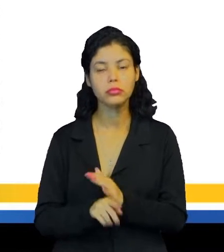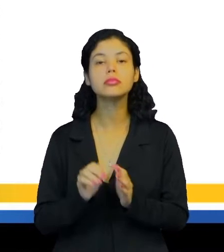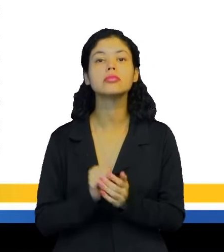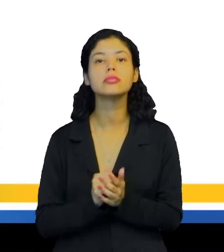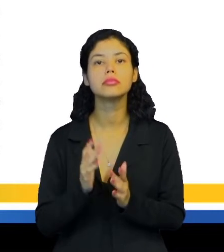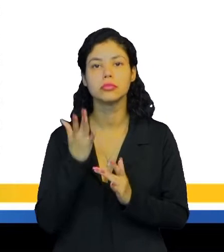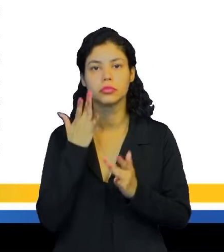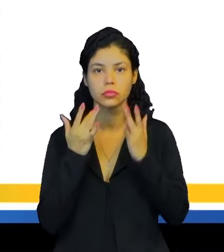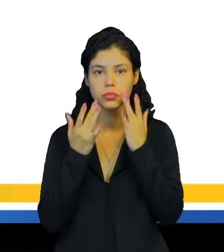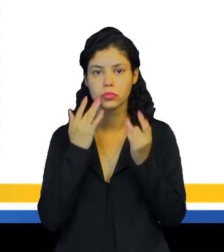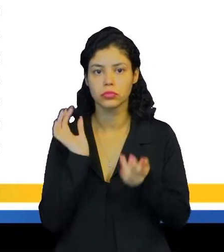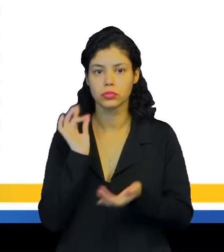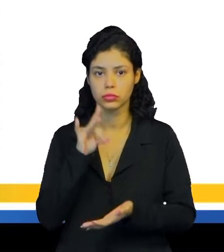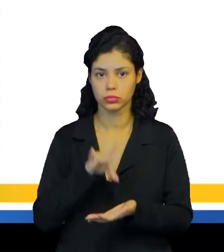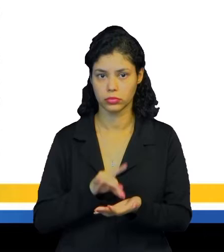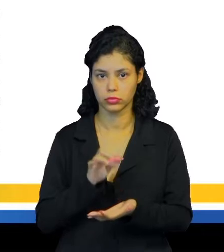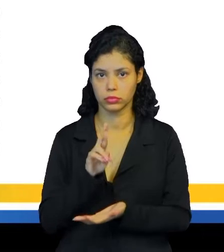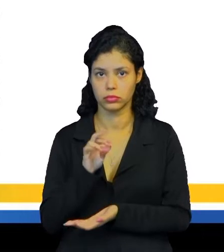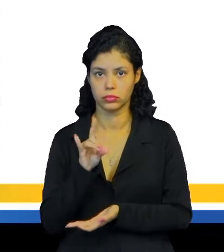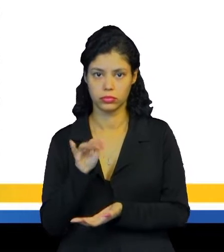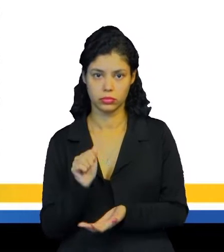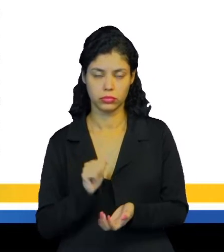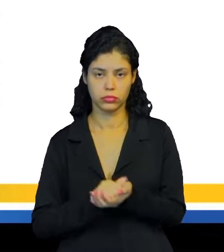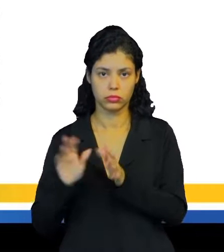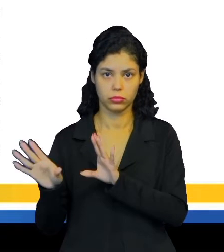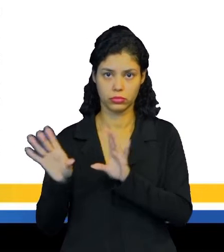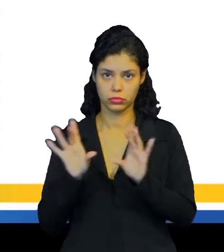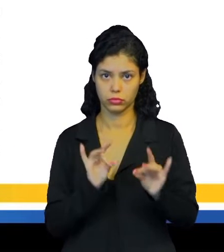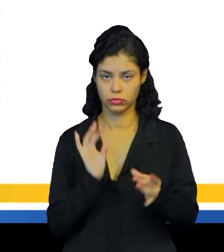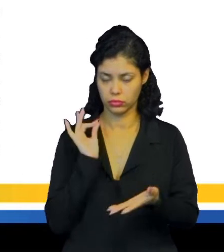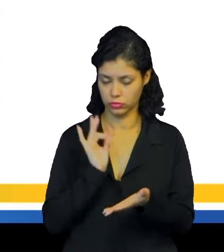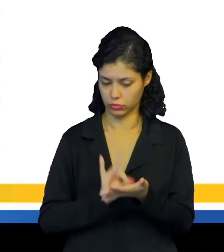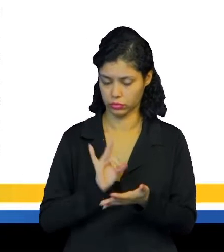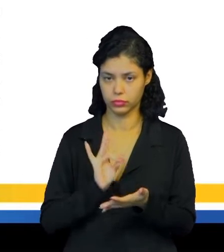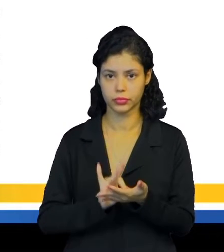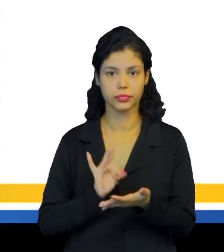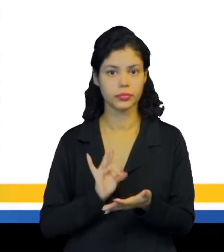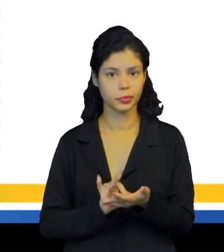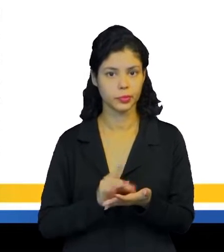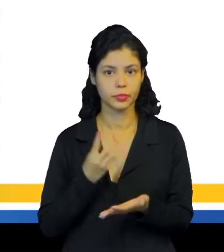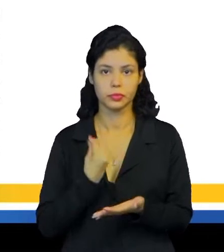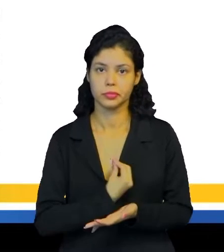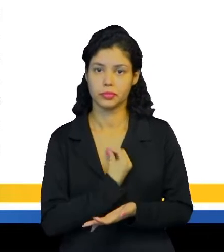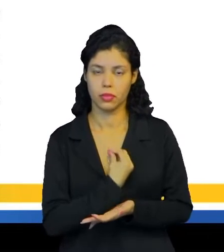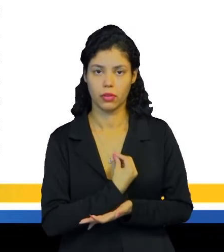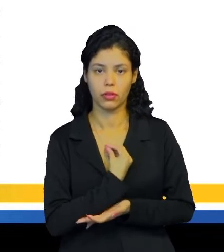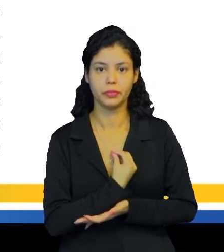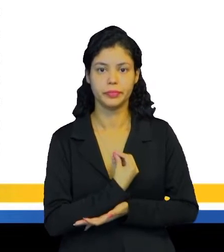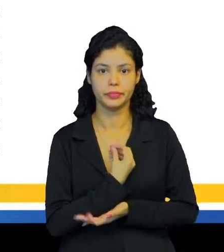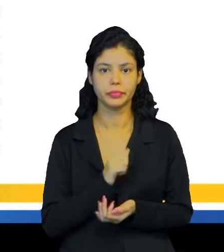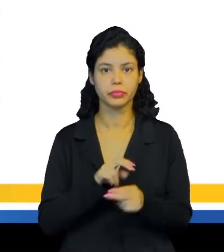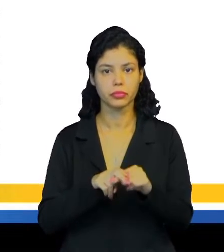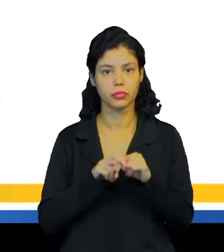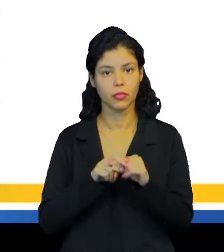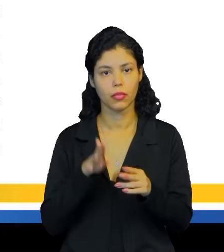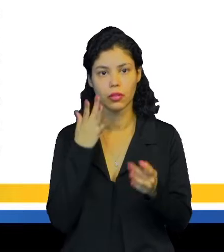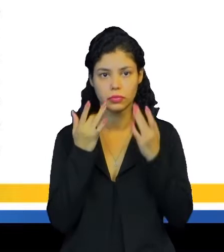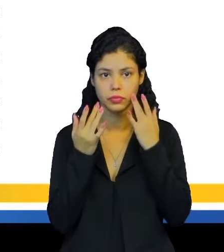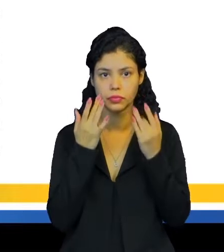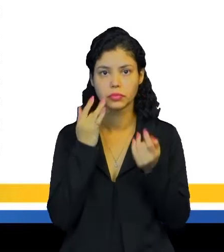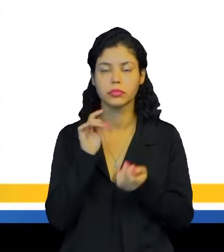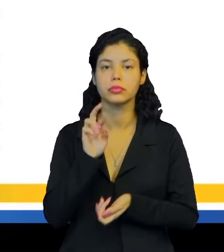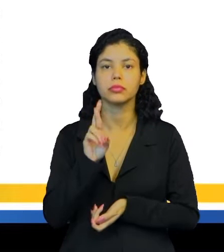teatro realista. É justamente para trazer essa realidade da vida, né? Por isso, teatro